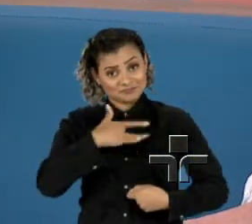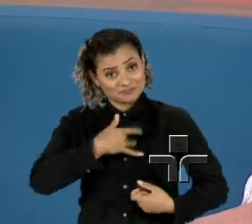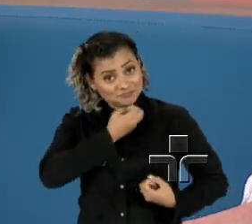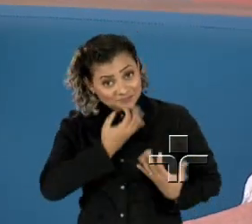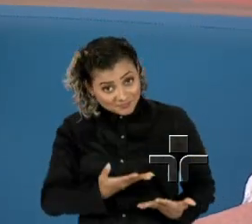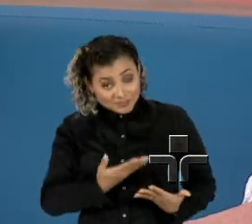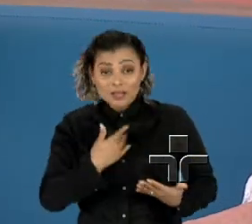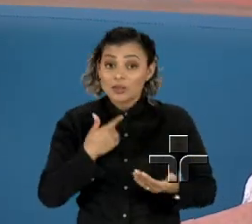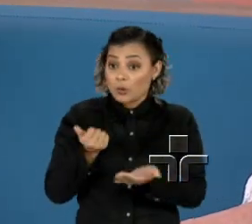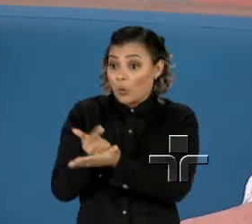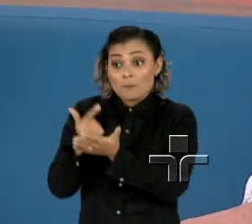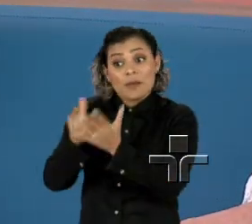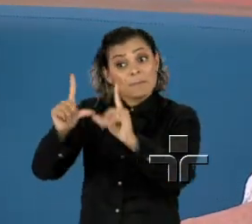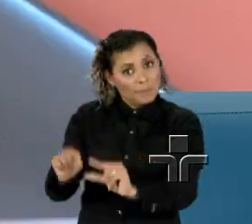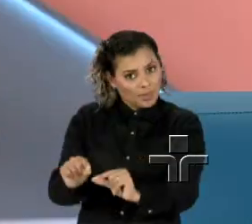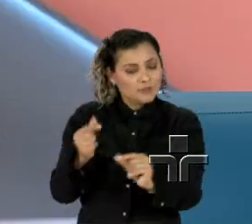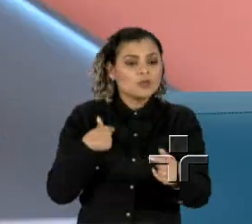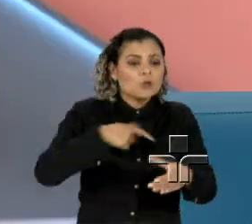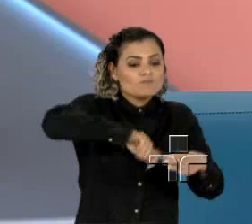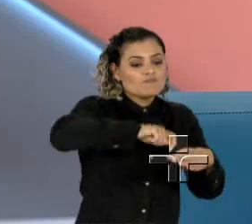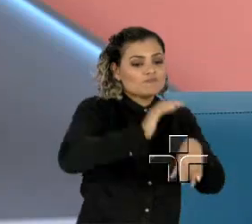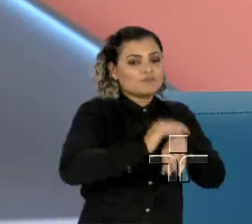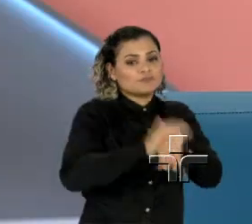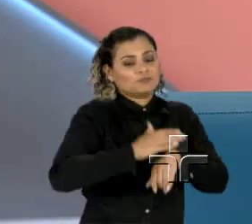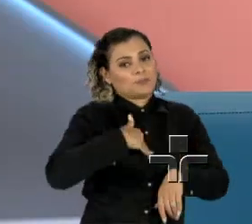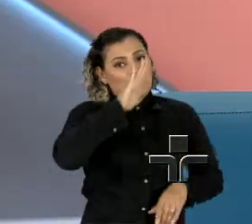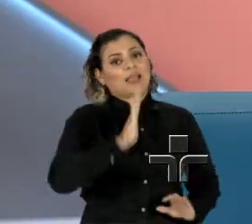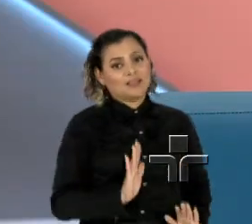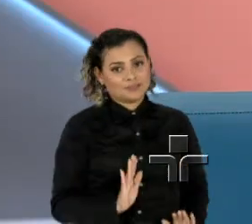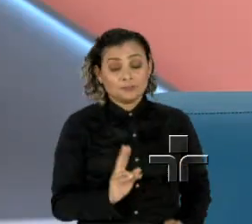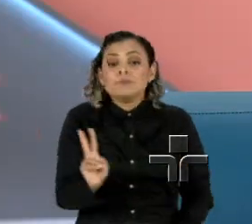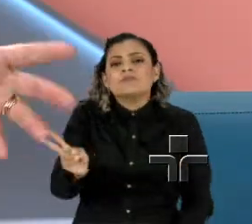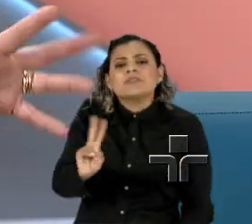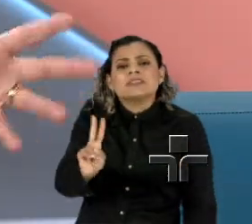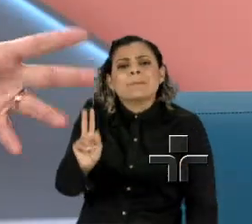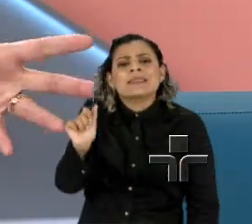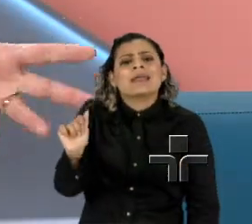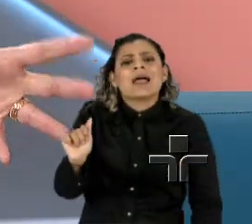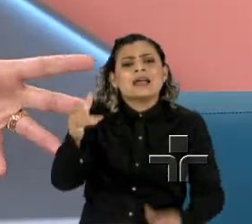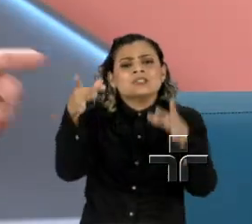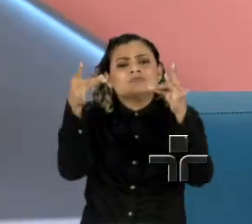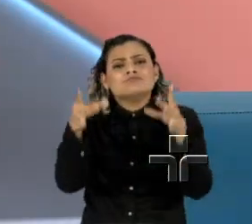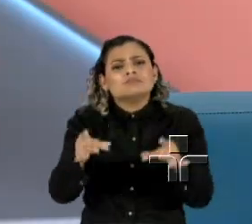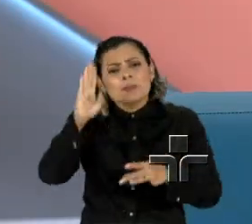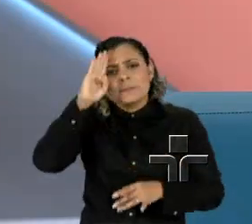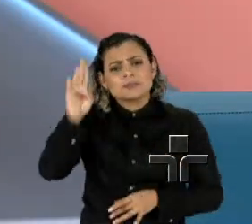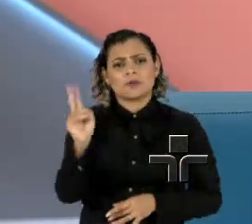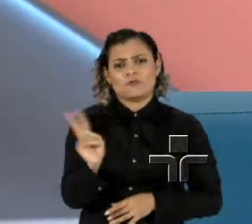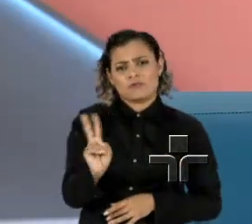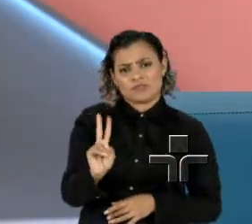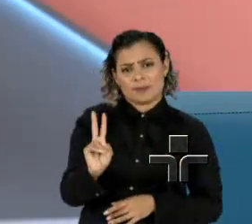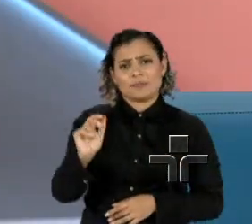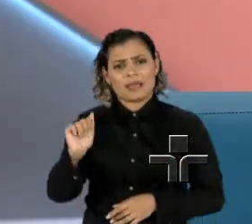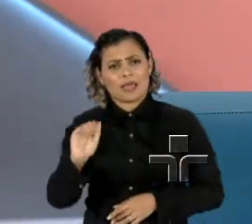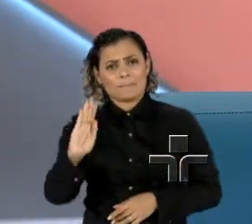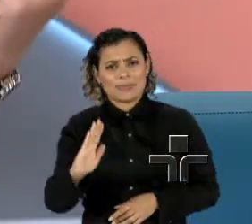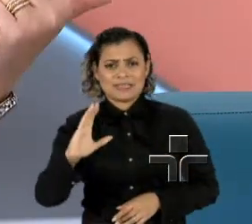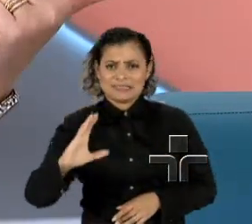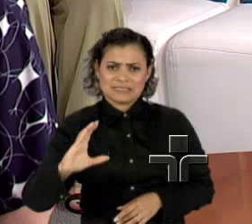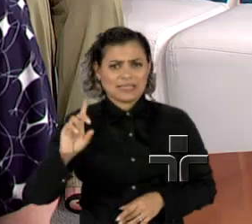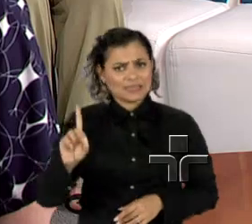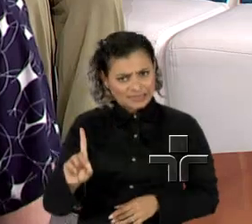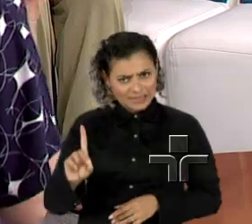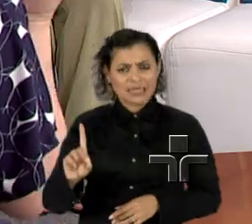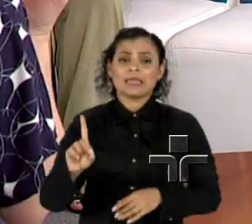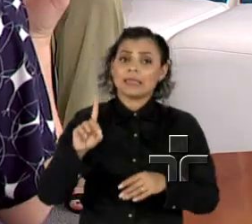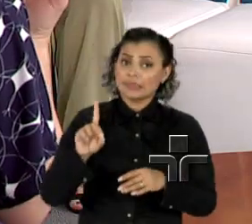comprar menos, né? Porque vitamina A, que a gente sabe, né? Fala um pouco das principais, que tem vitamina A, B, C. A